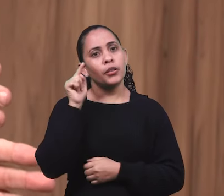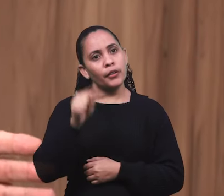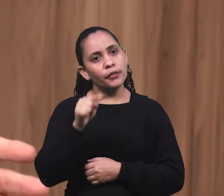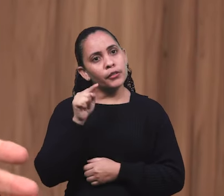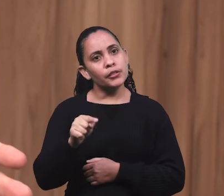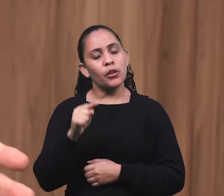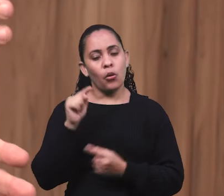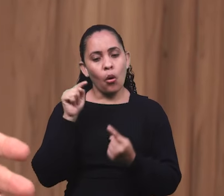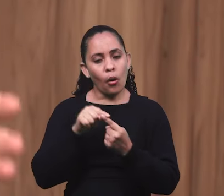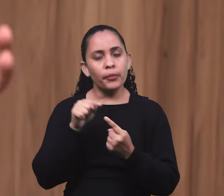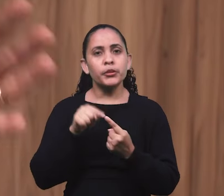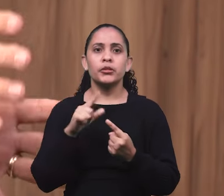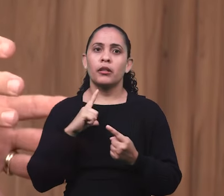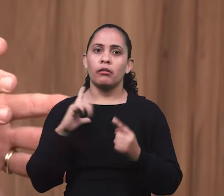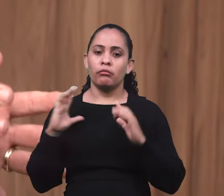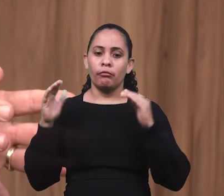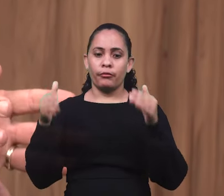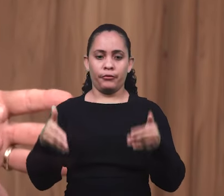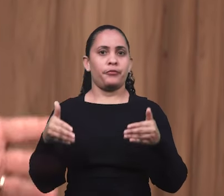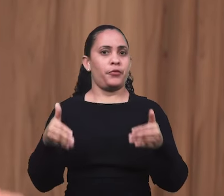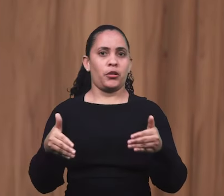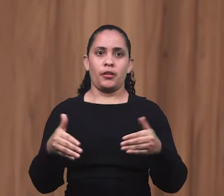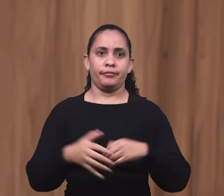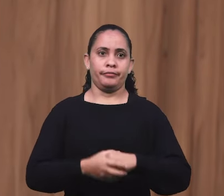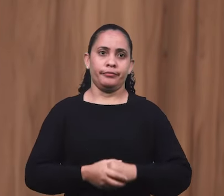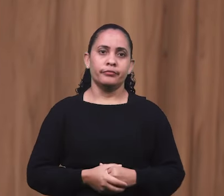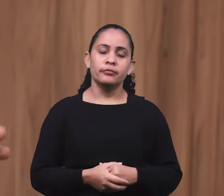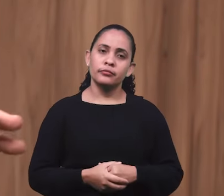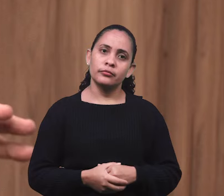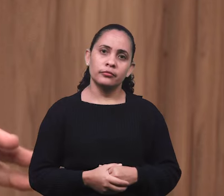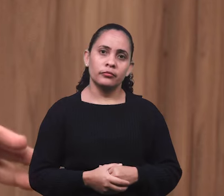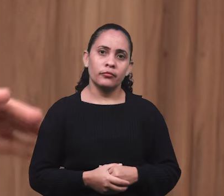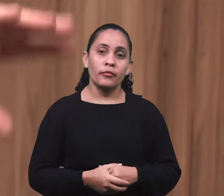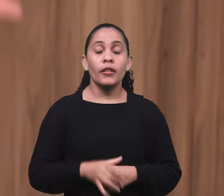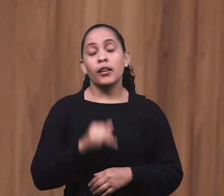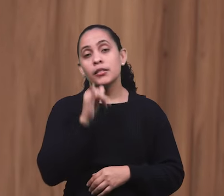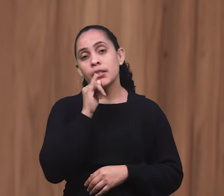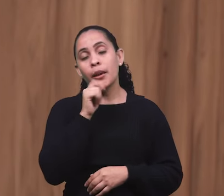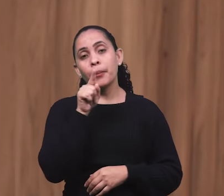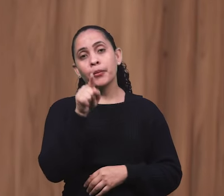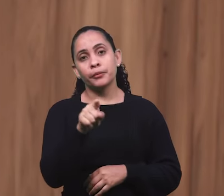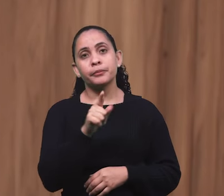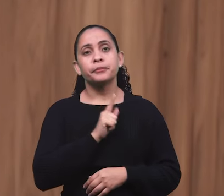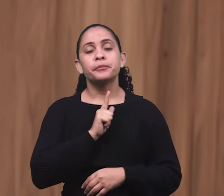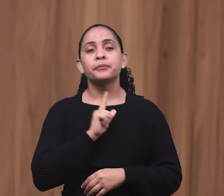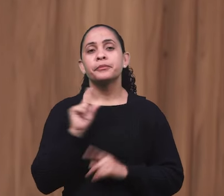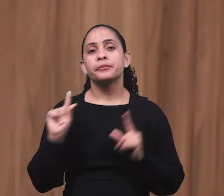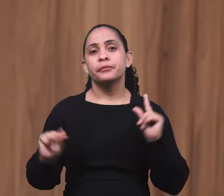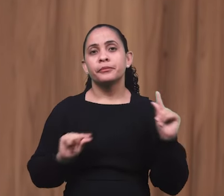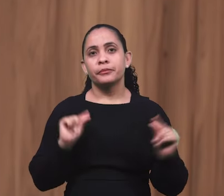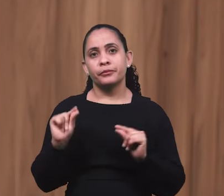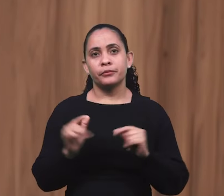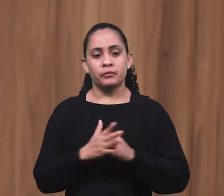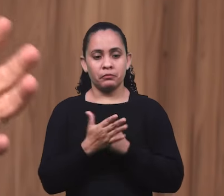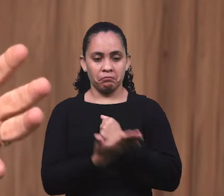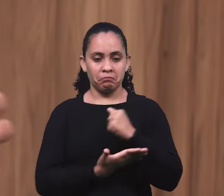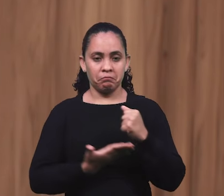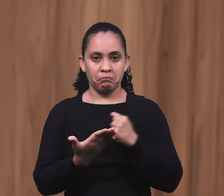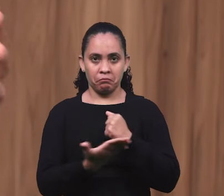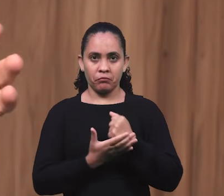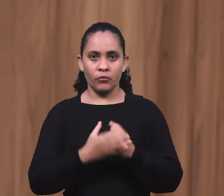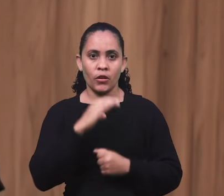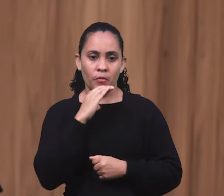nos seus objetivos. Estabelecer uma meta, vamos focar naquele objetivo ali. Então, você ter a base de conhecimento.